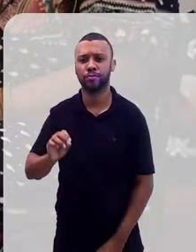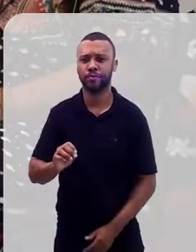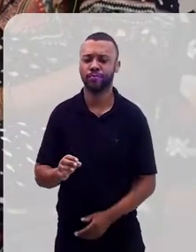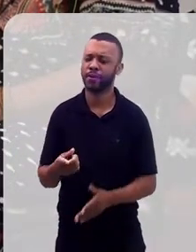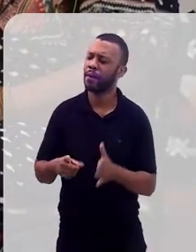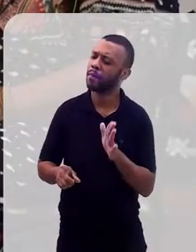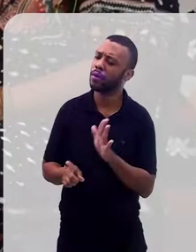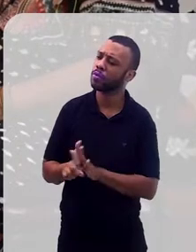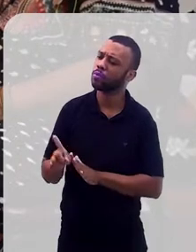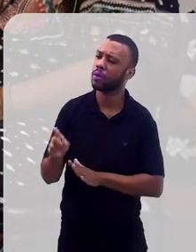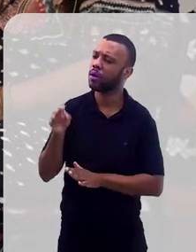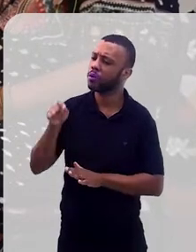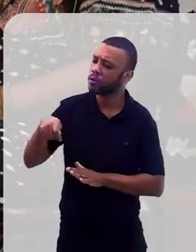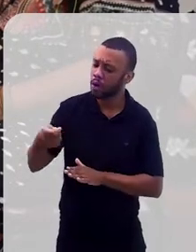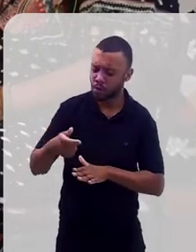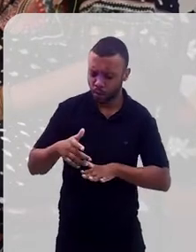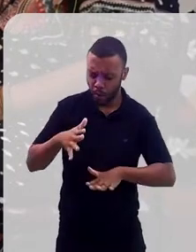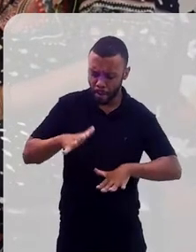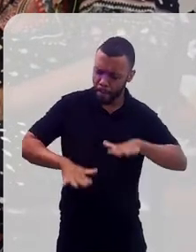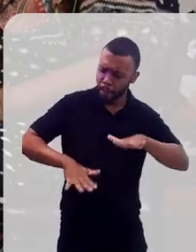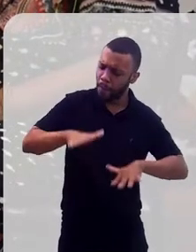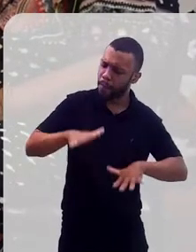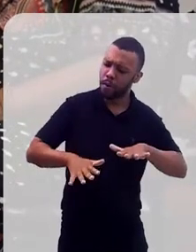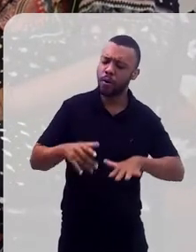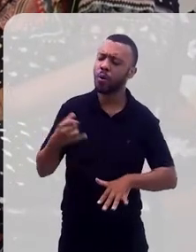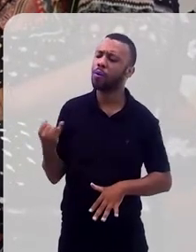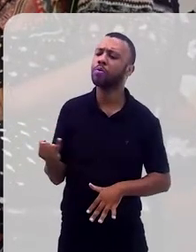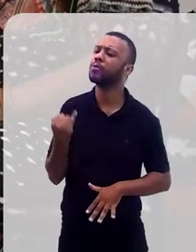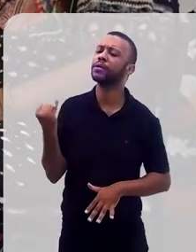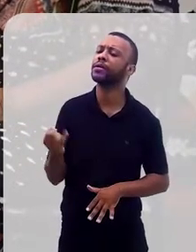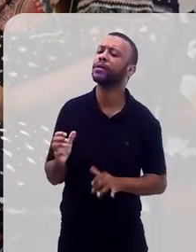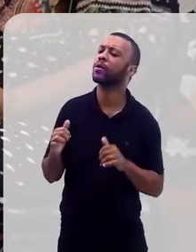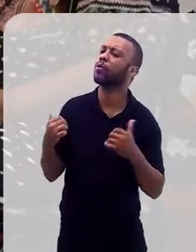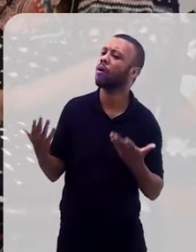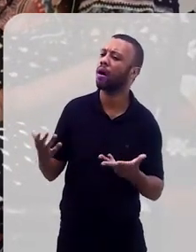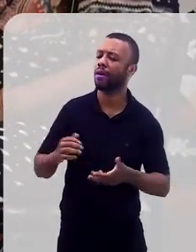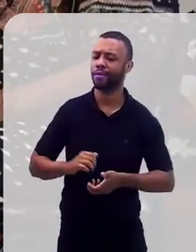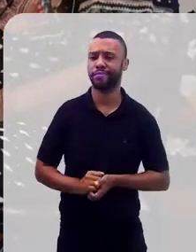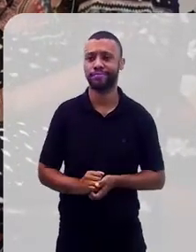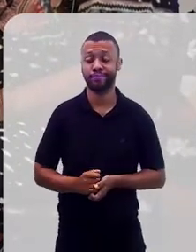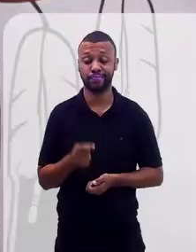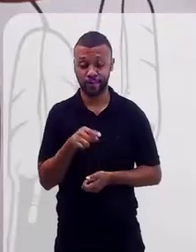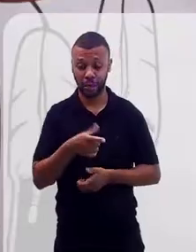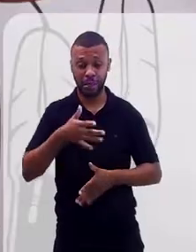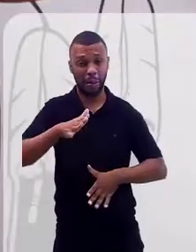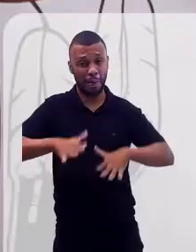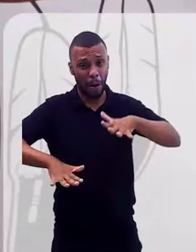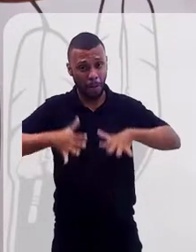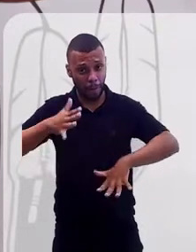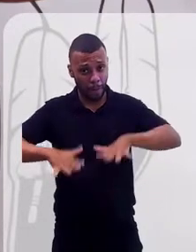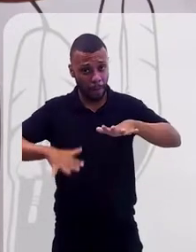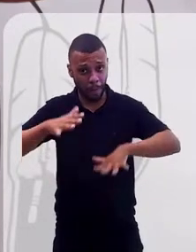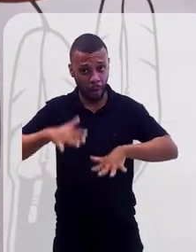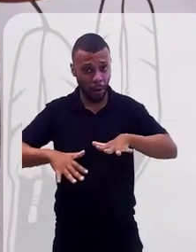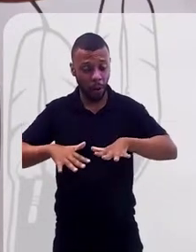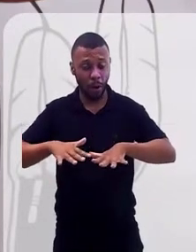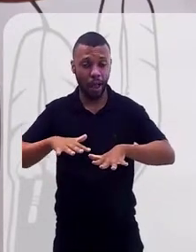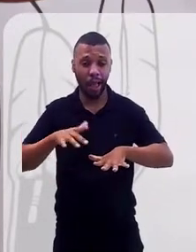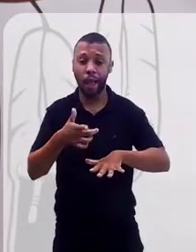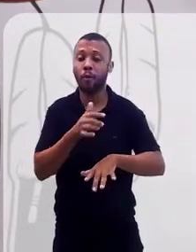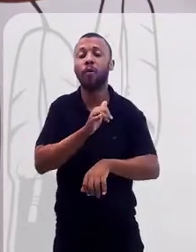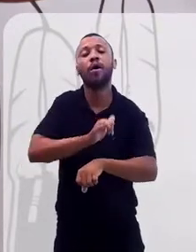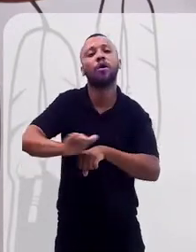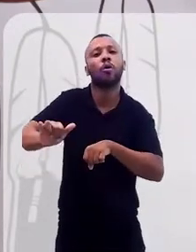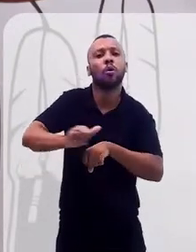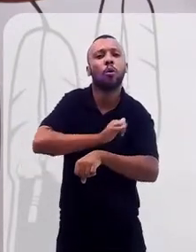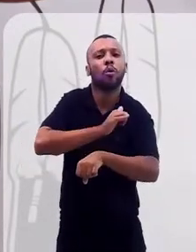a importância do tambor para o xamanismo? É um veículo, né, que a gente usa, um